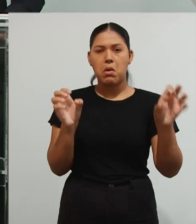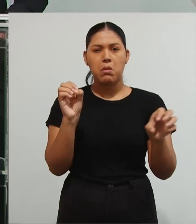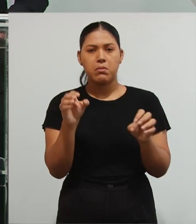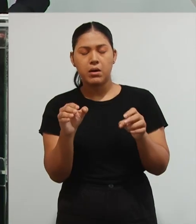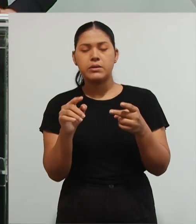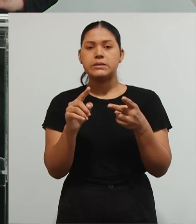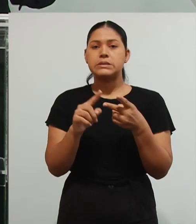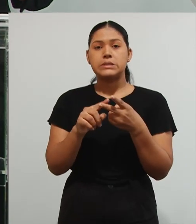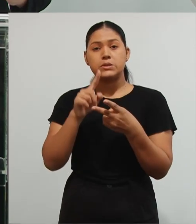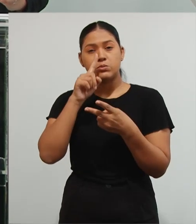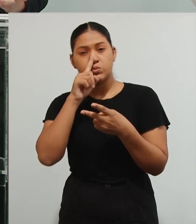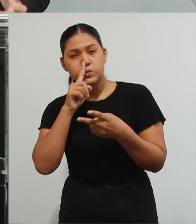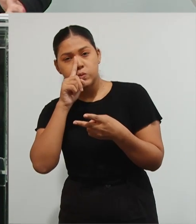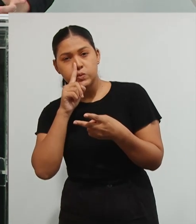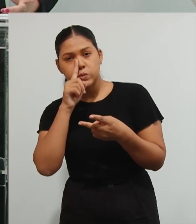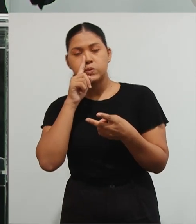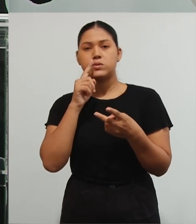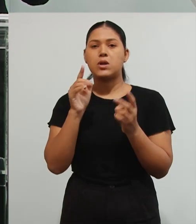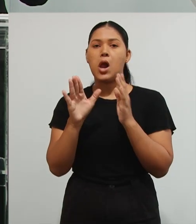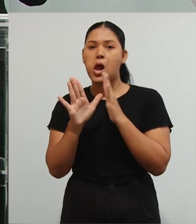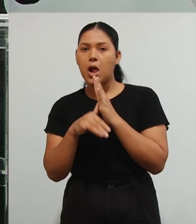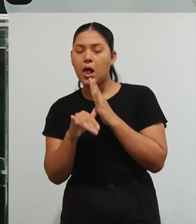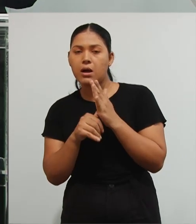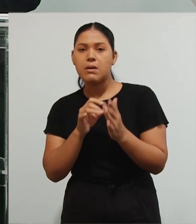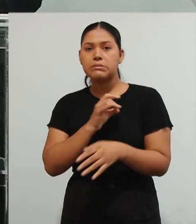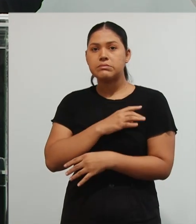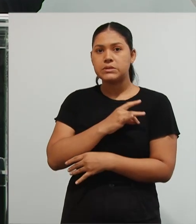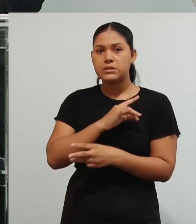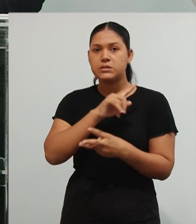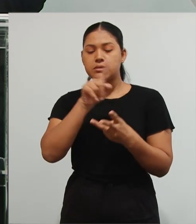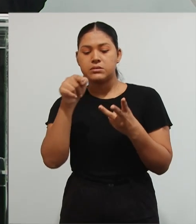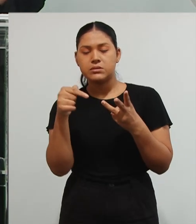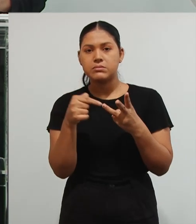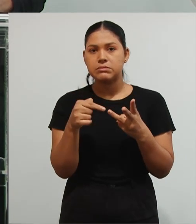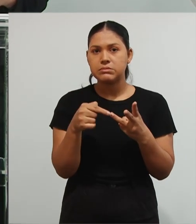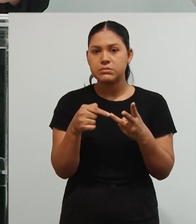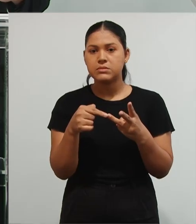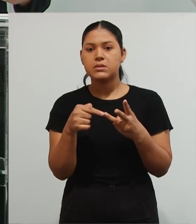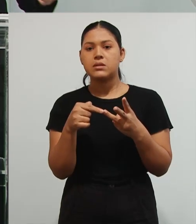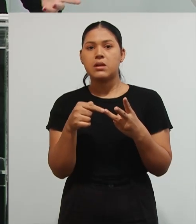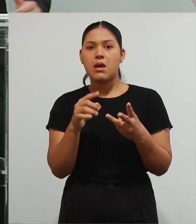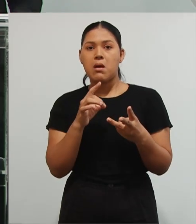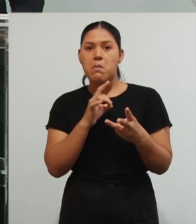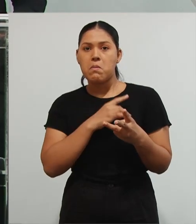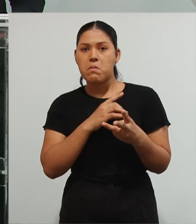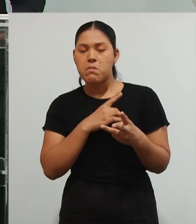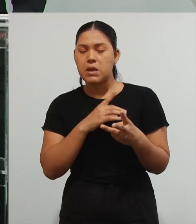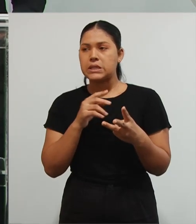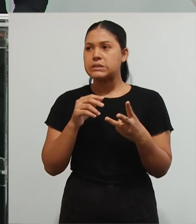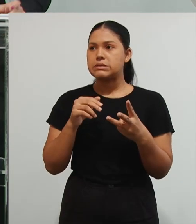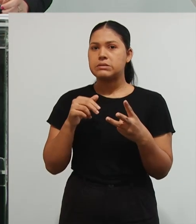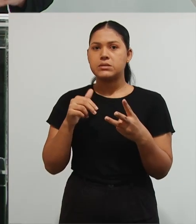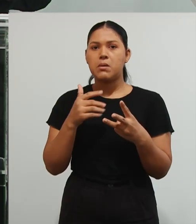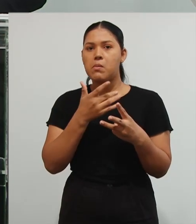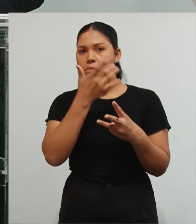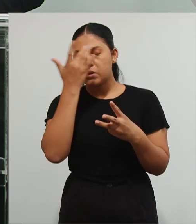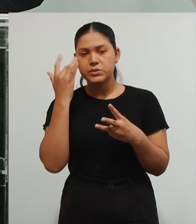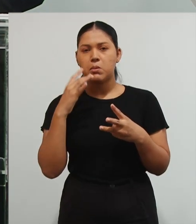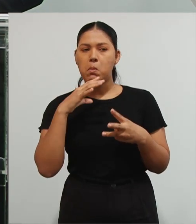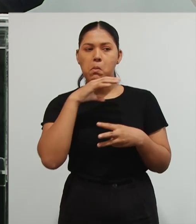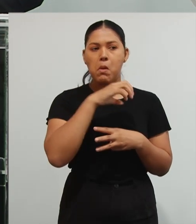de produção que eu falo aqui são a mão de obra, o capital, as inovações, sabe, o empreendedorismo, tudo aquilo que vai gerar a produção de